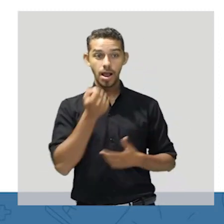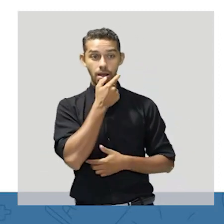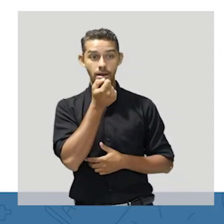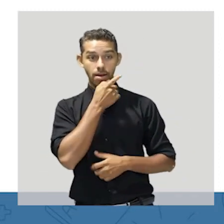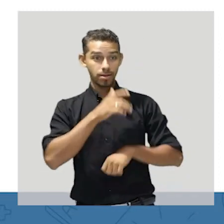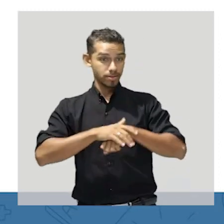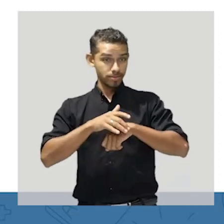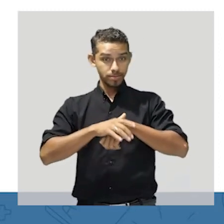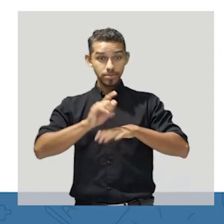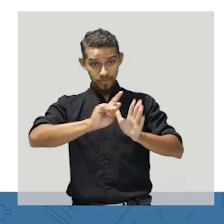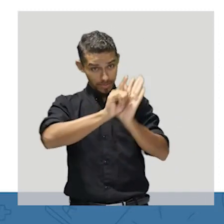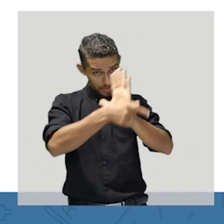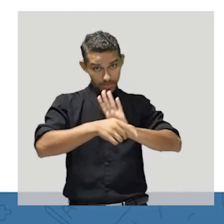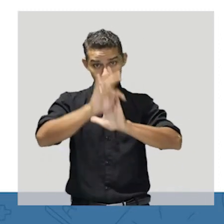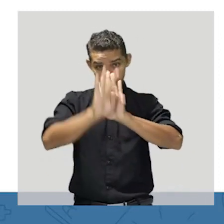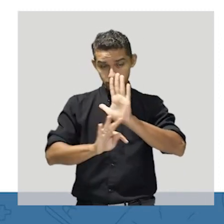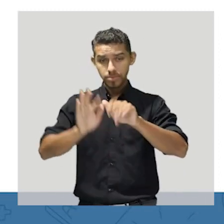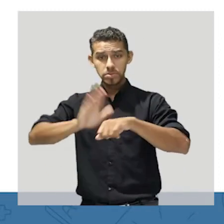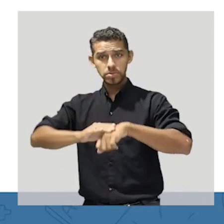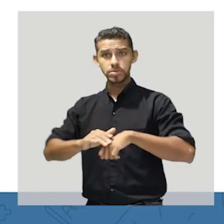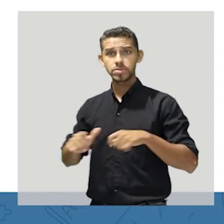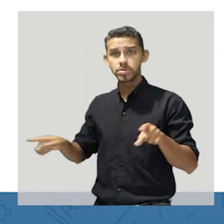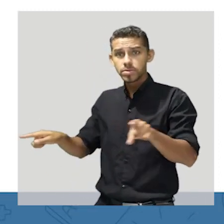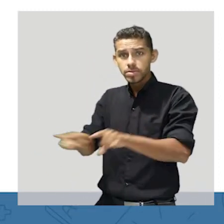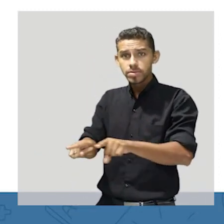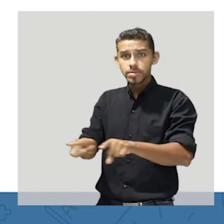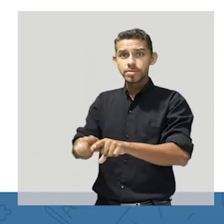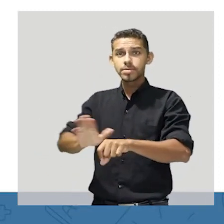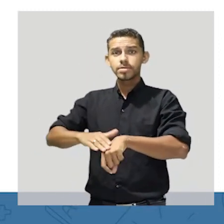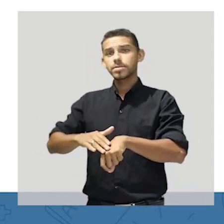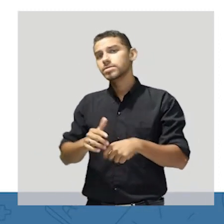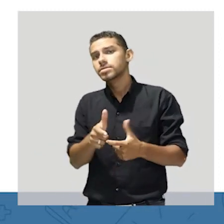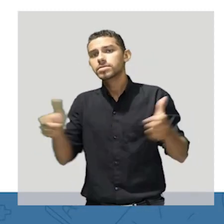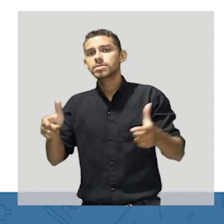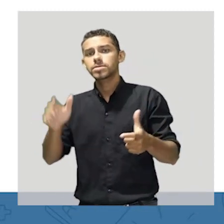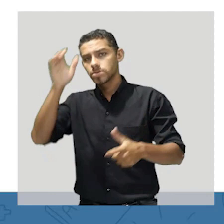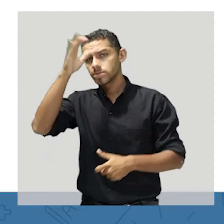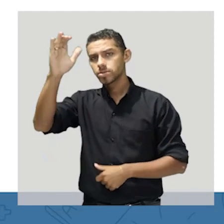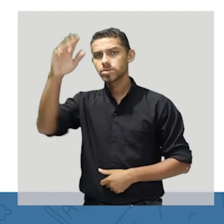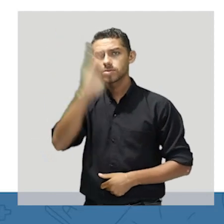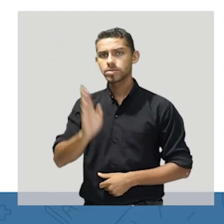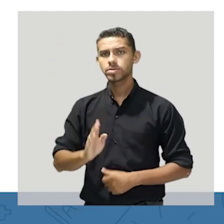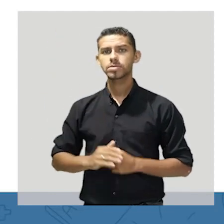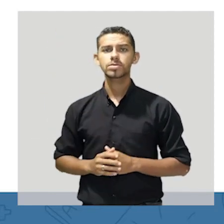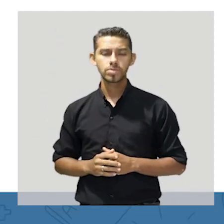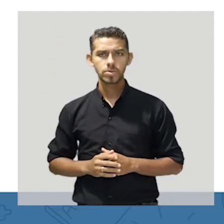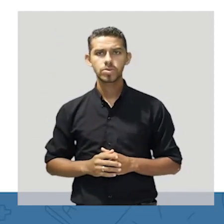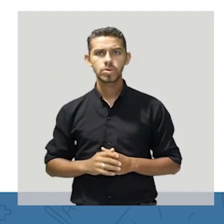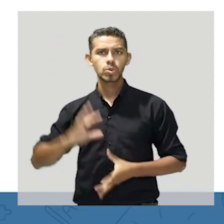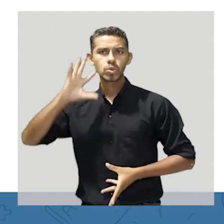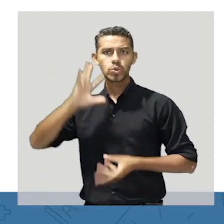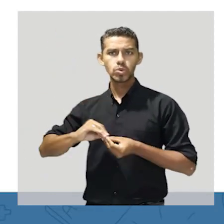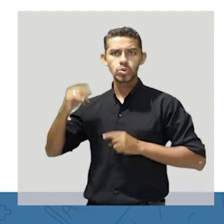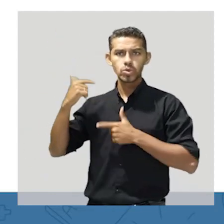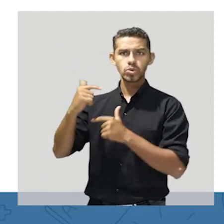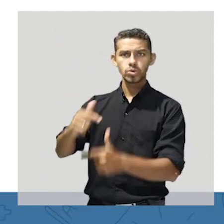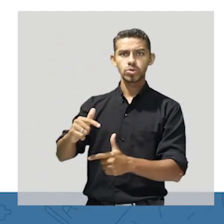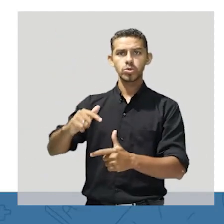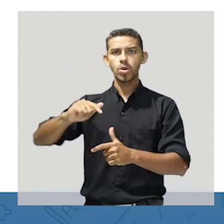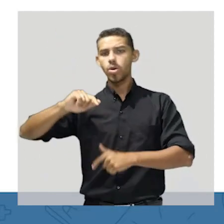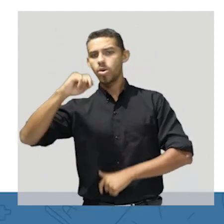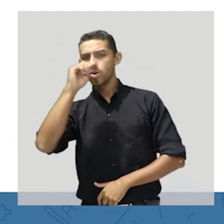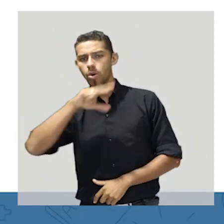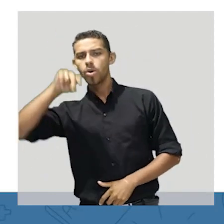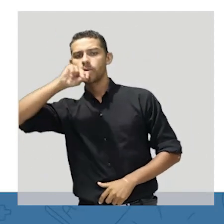a piada é um gênero textual que figura entre os mais recorrentes da cultura brasileira sobretudo na tradição oral